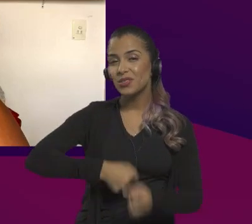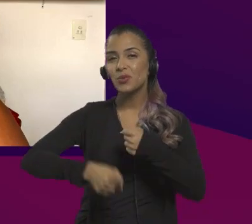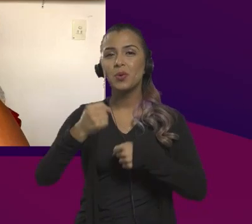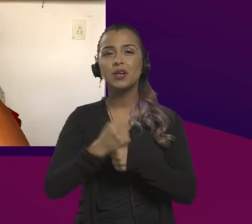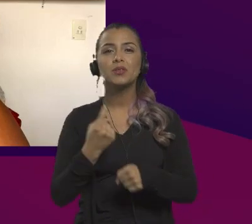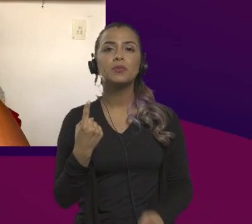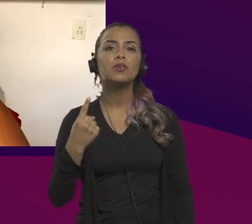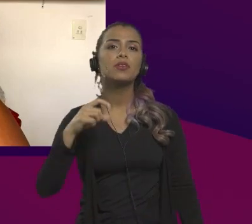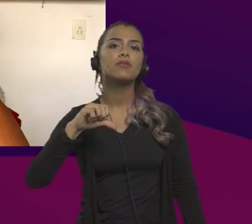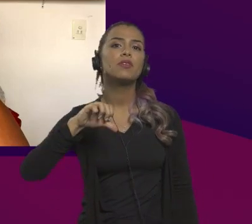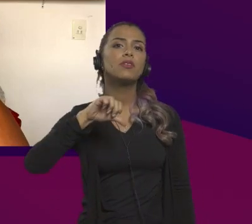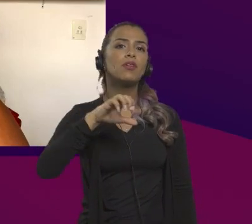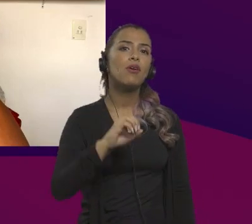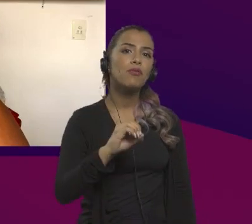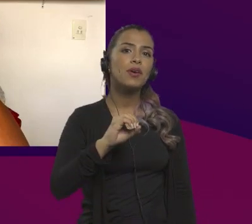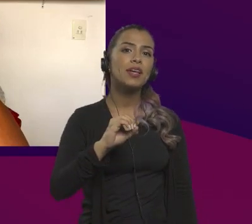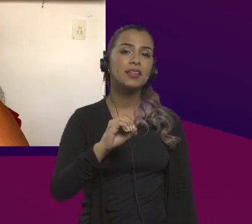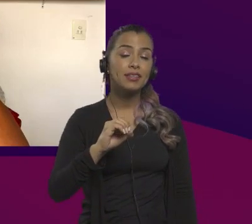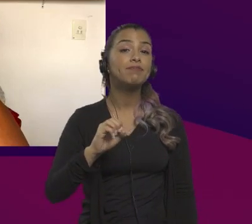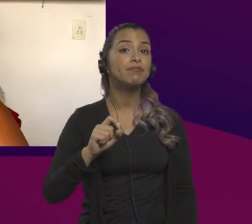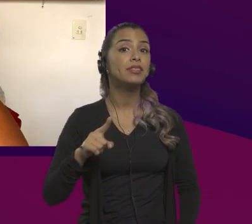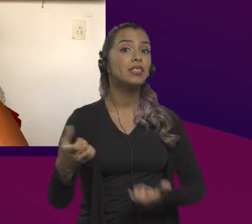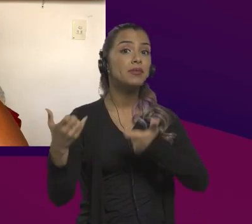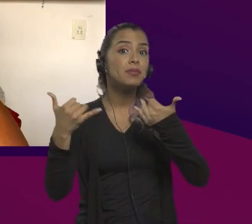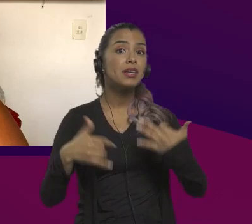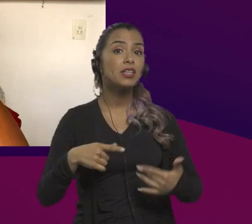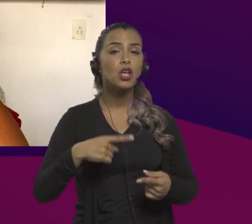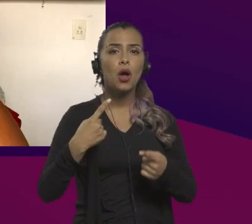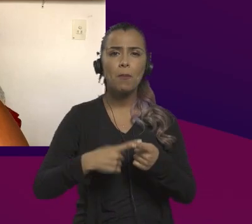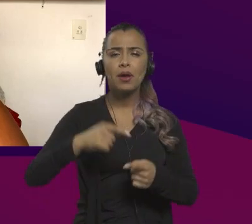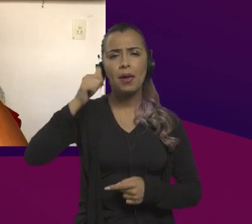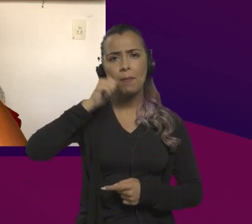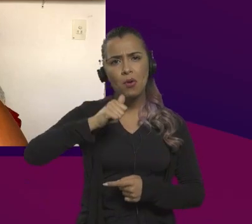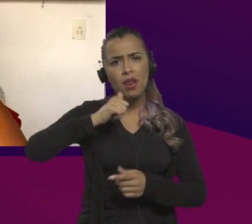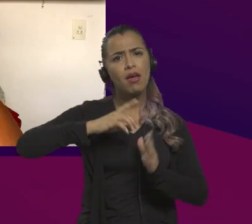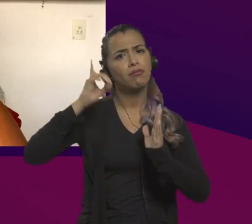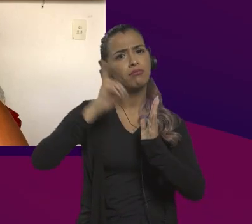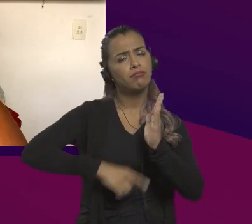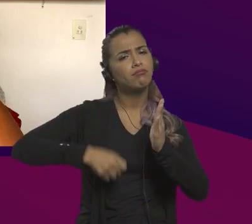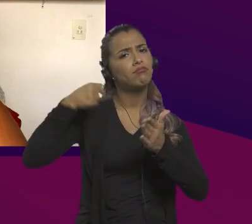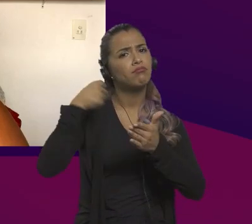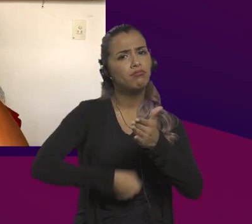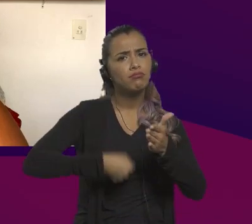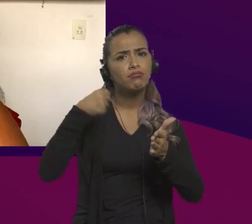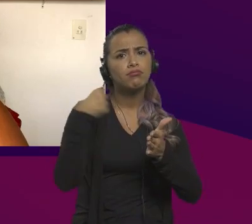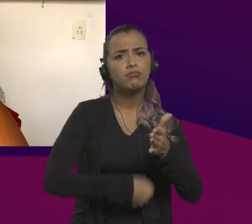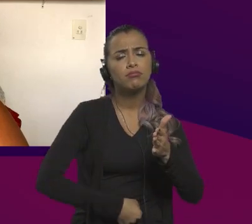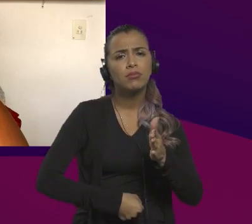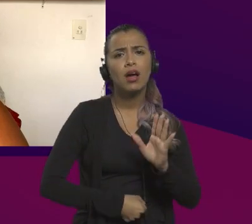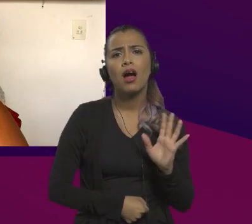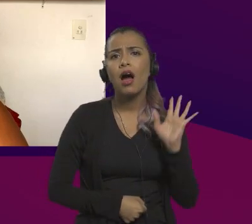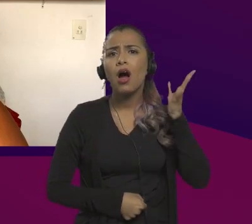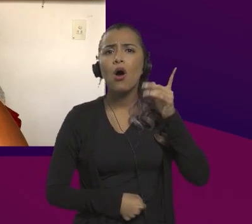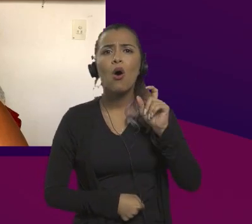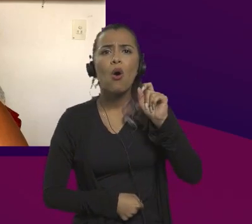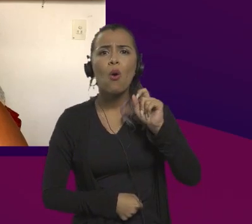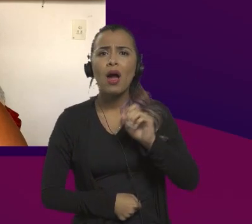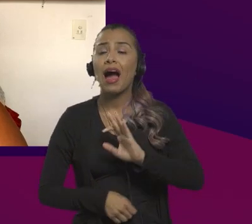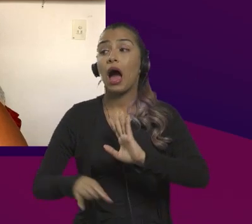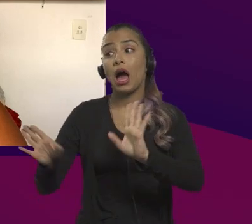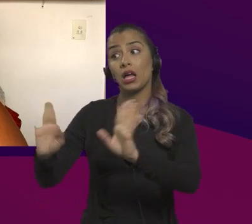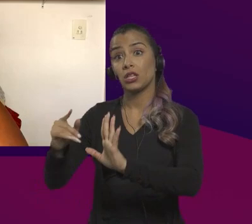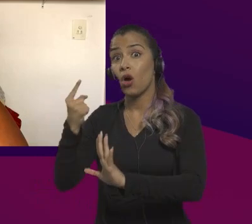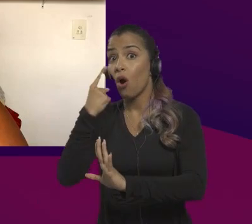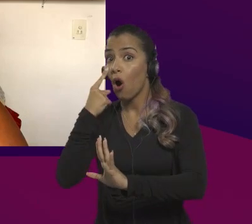sobre isso. Enquanto as mulheres estavam lá conquistando o quê? Os direitos delas na pós-revolução industrial, veio logo o, ah, não, agora tem que ser